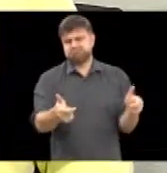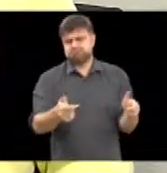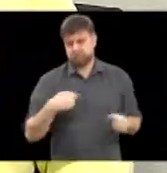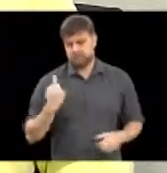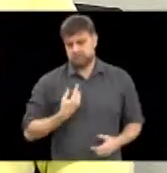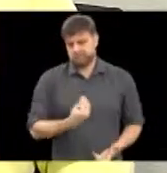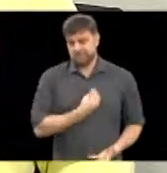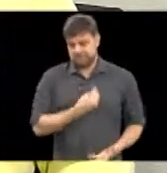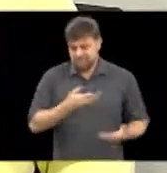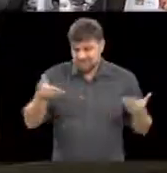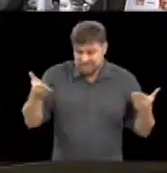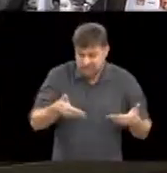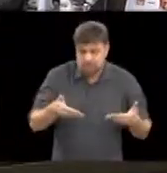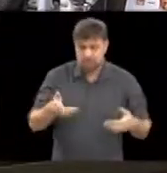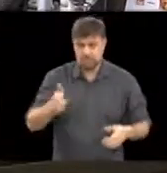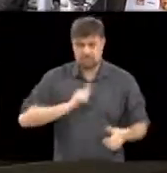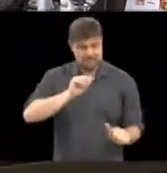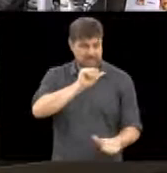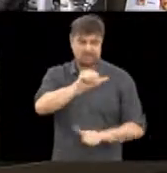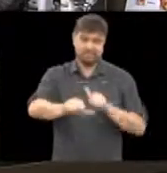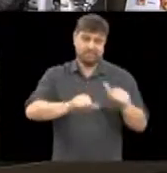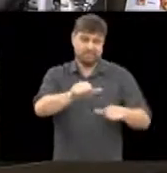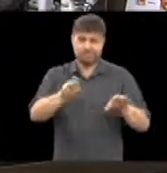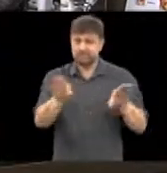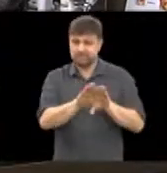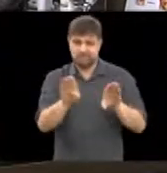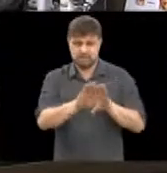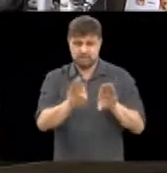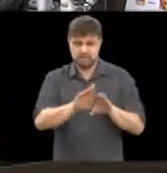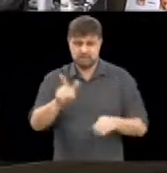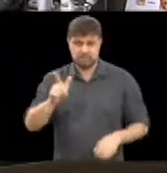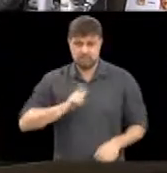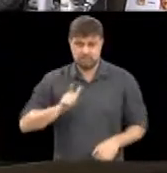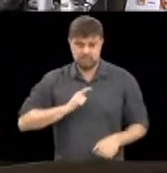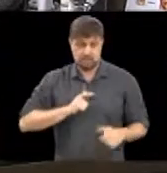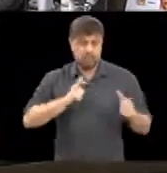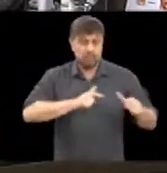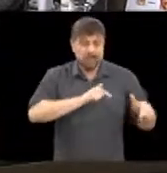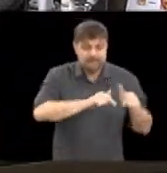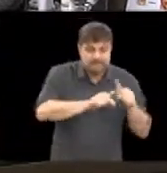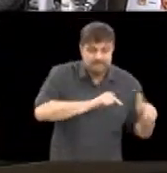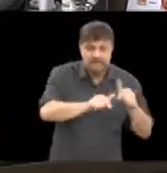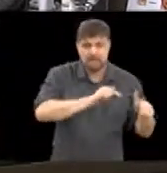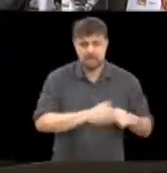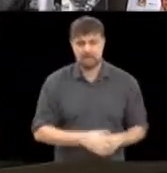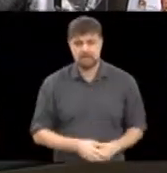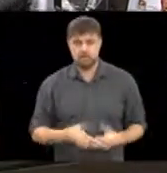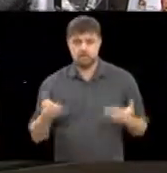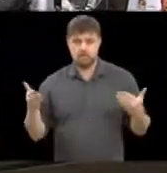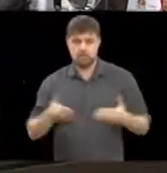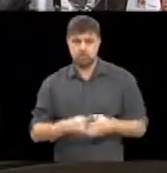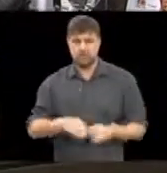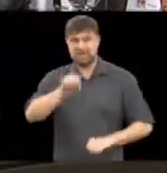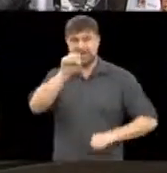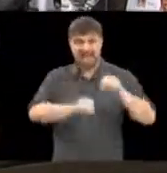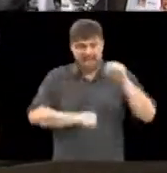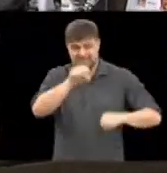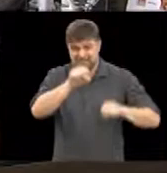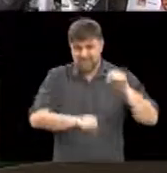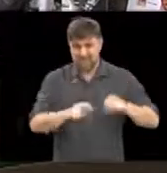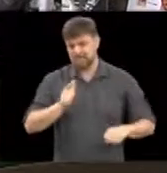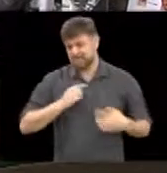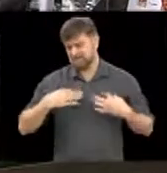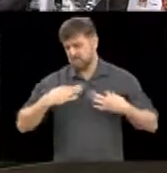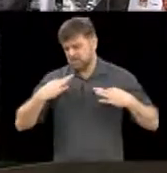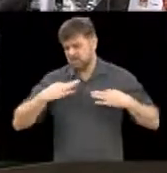nossa vida moderna. Mudou também os ambientes de trabalho, né? Hoje em dia as fábricas